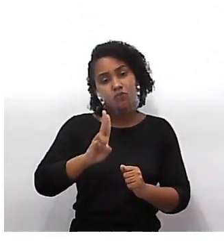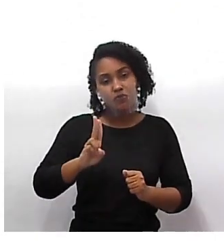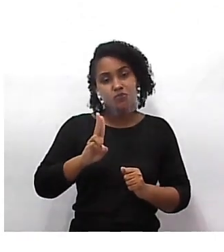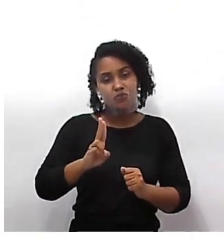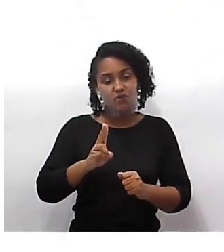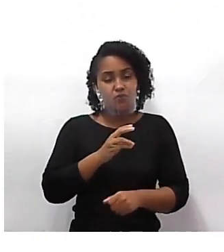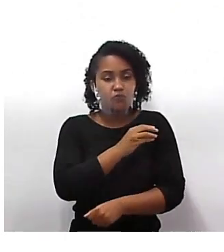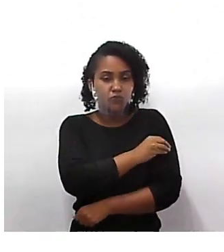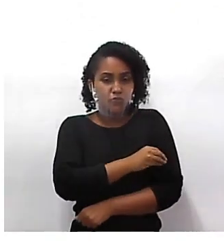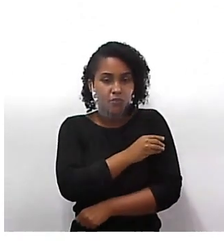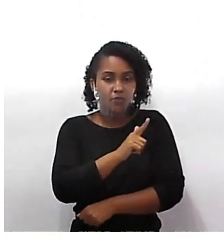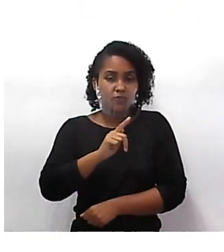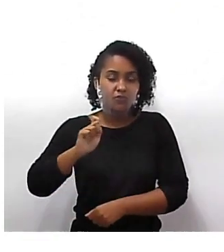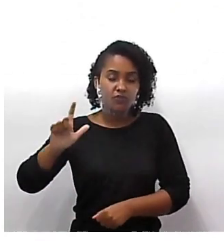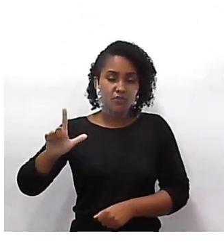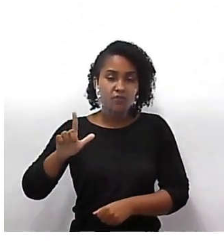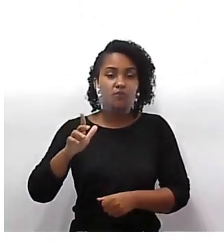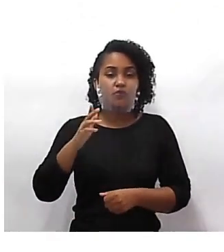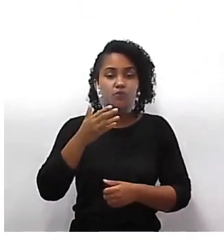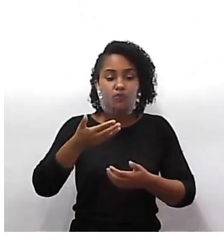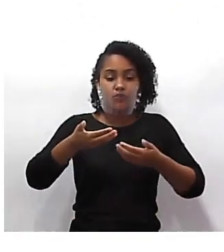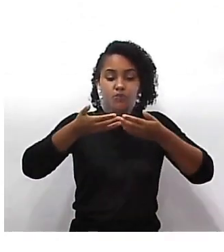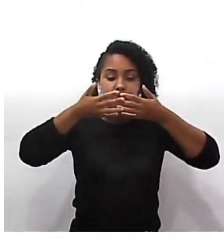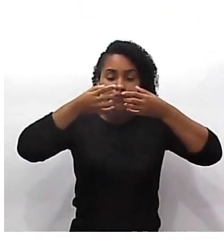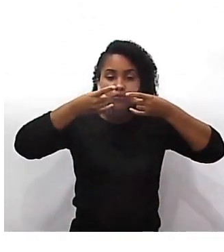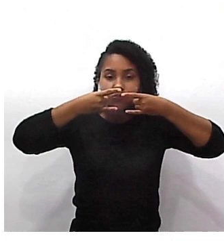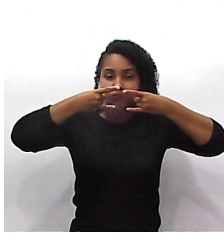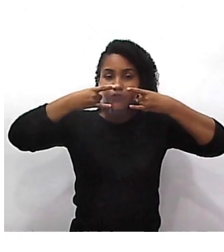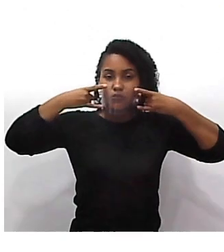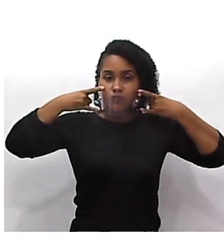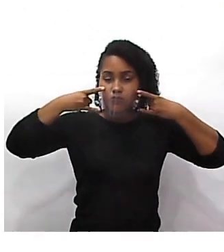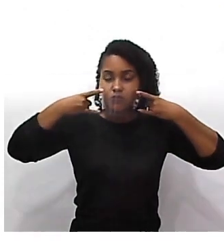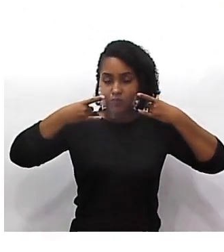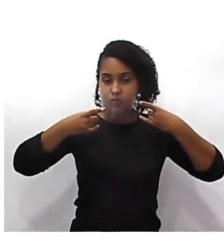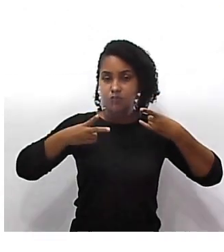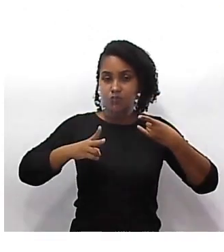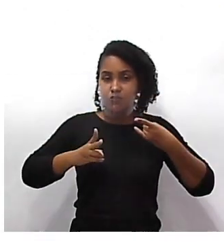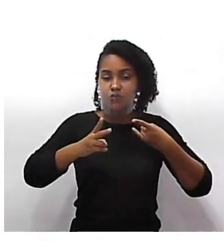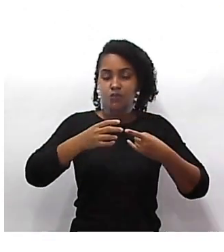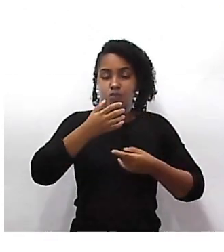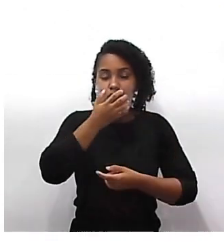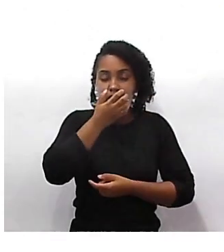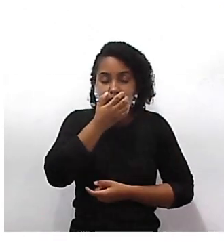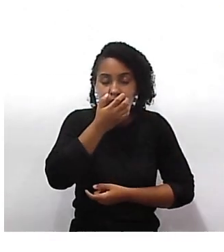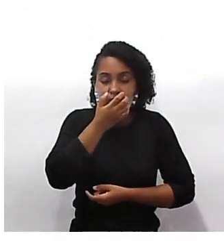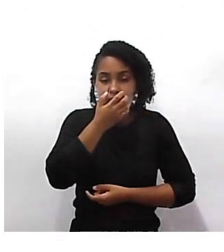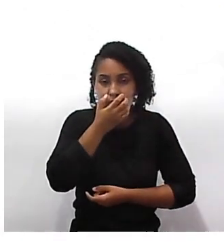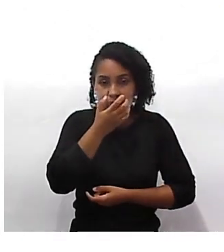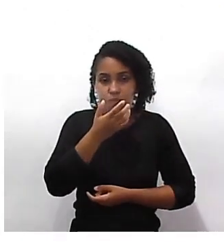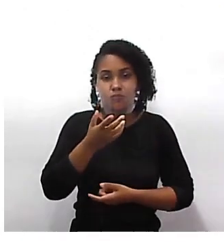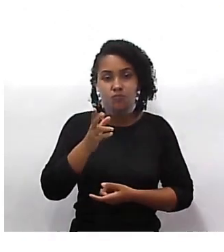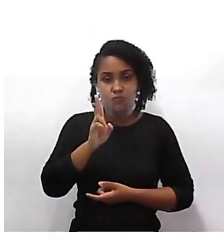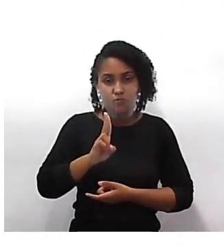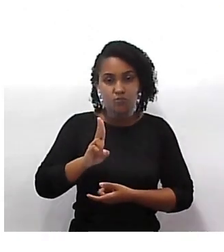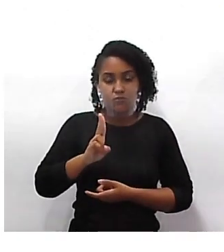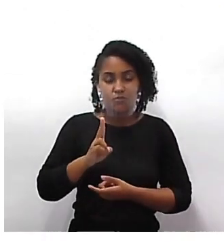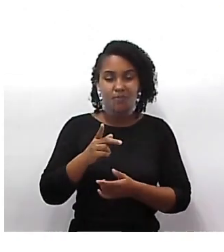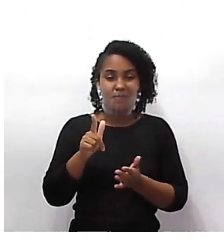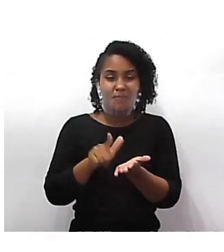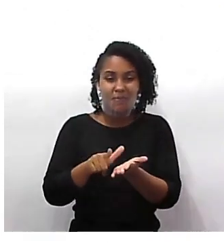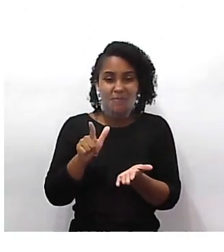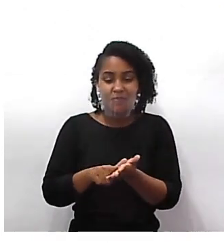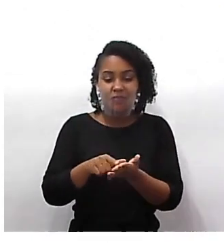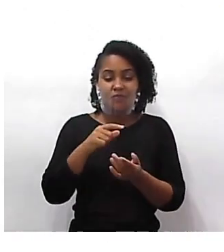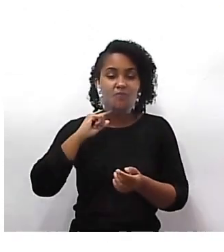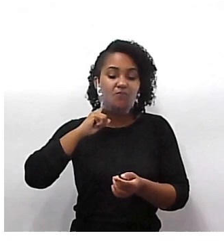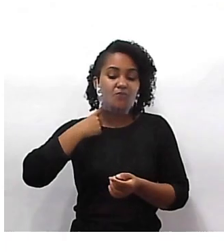gel. Cobrir a boca e nariz ao tossir ou espirrar com um lenço de papel e